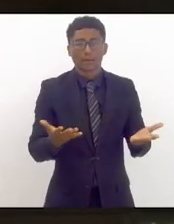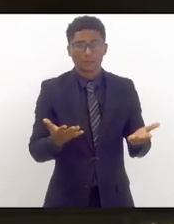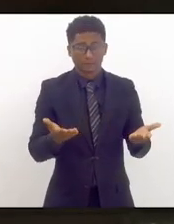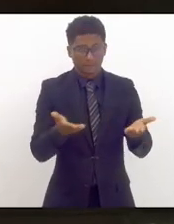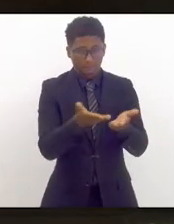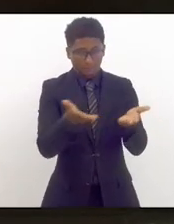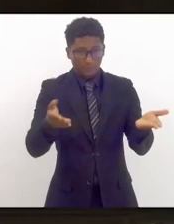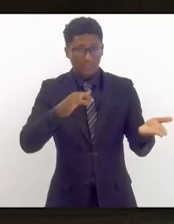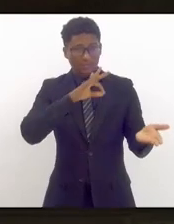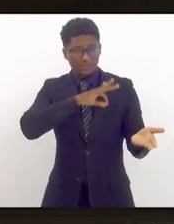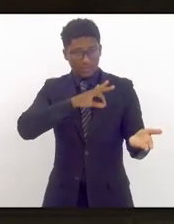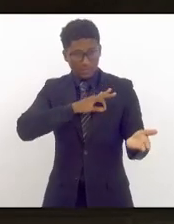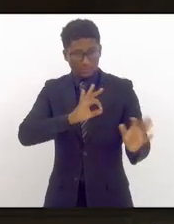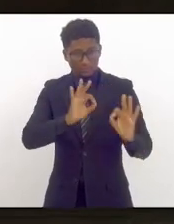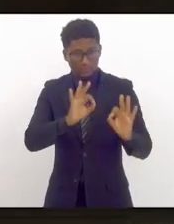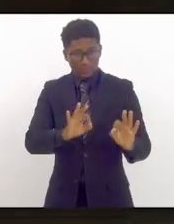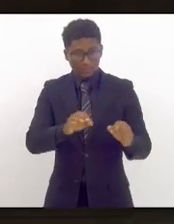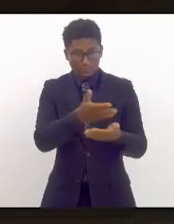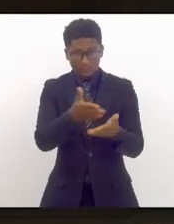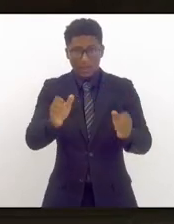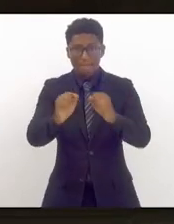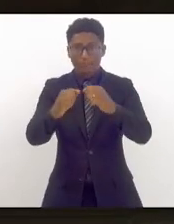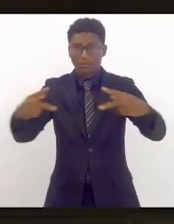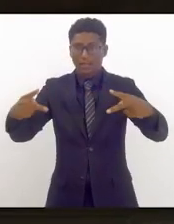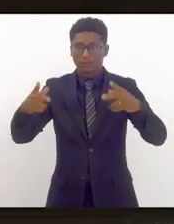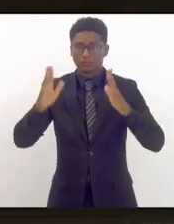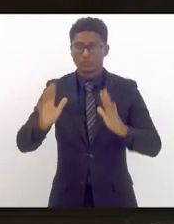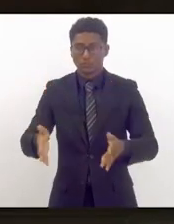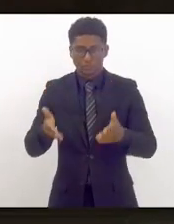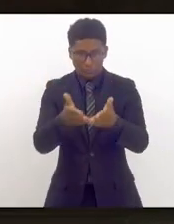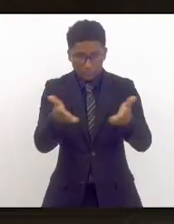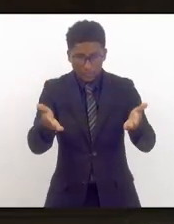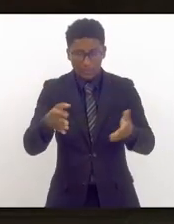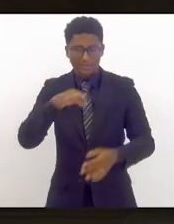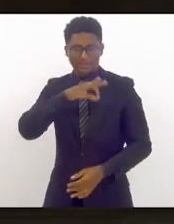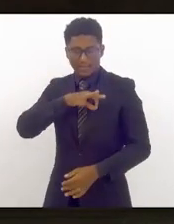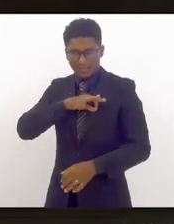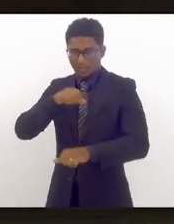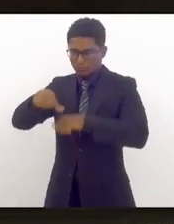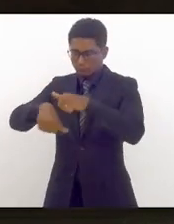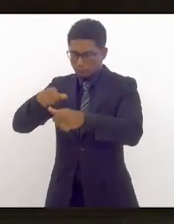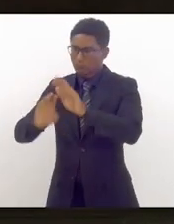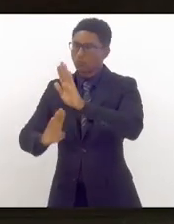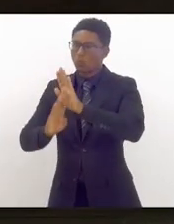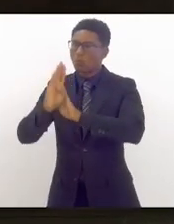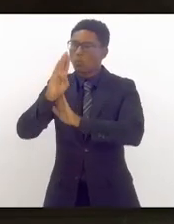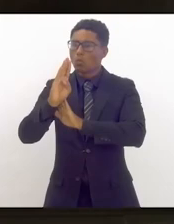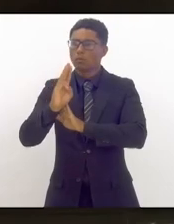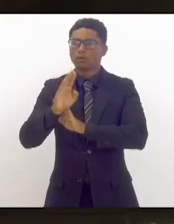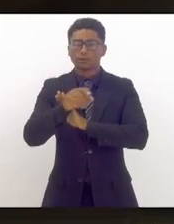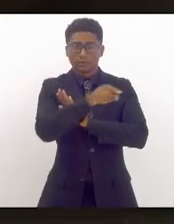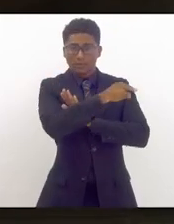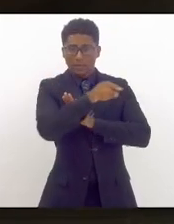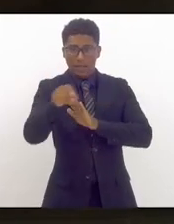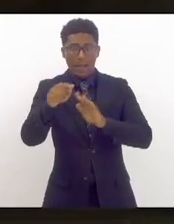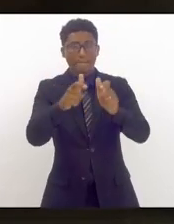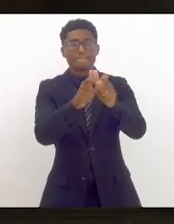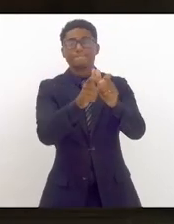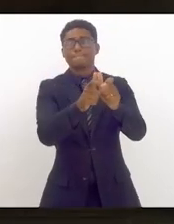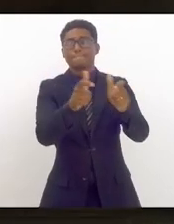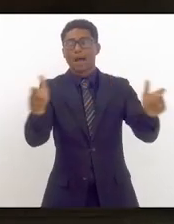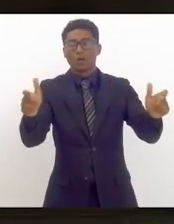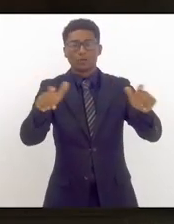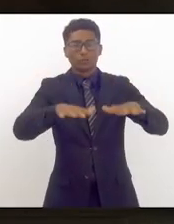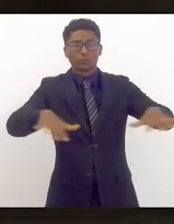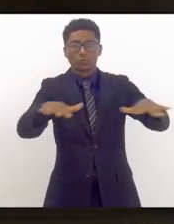ativos, inativos e pensionistas do Estado do Rio. A correção foi uma notícia pela qual a maioria das categorias